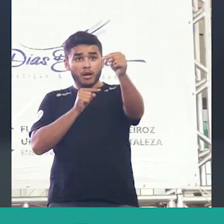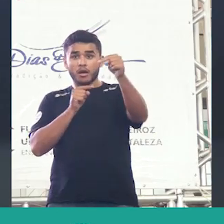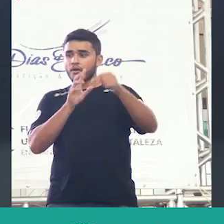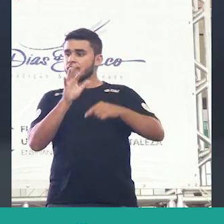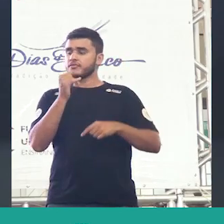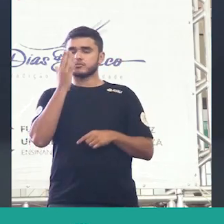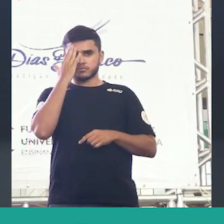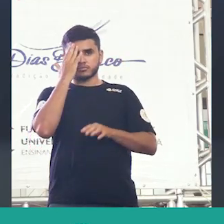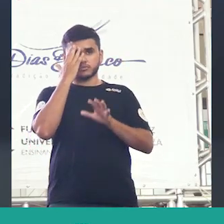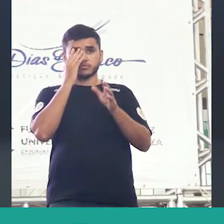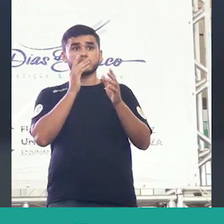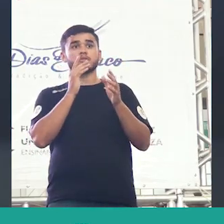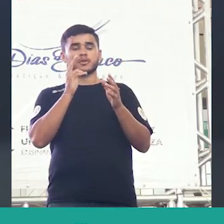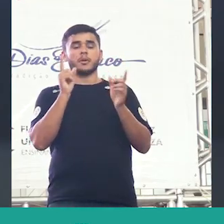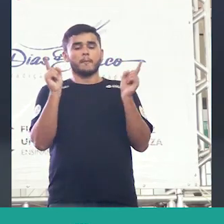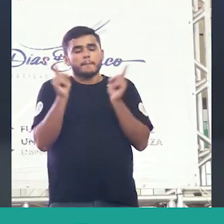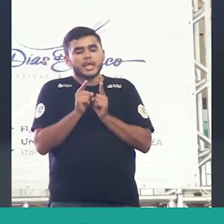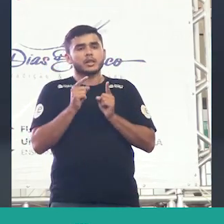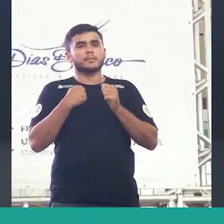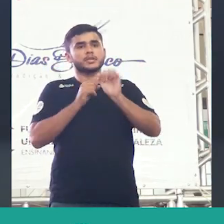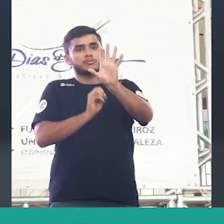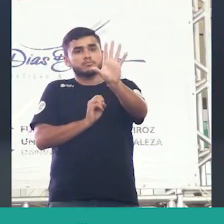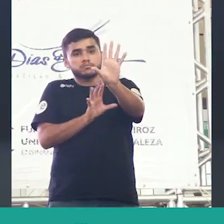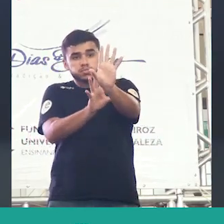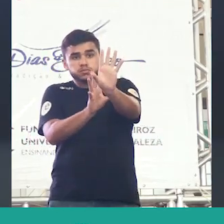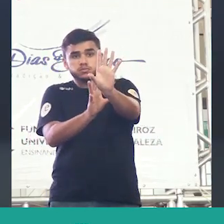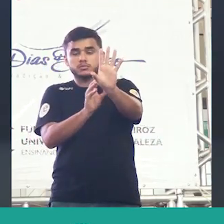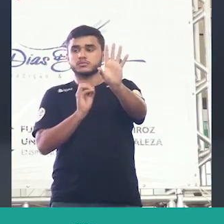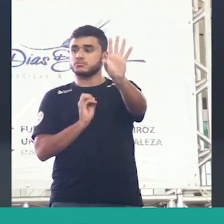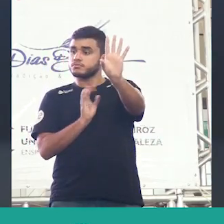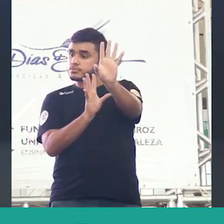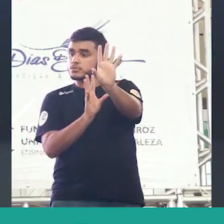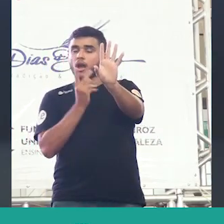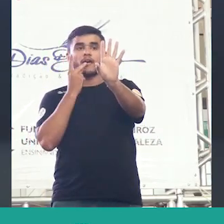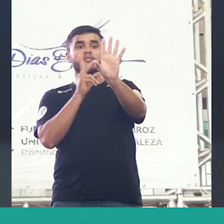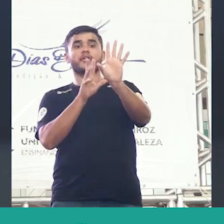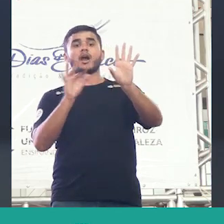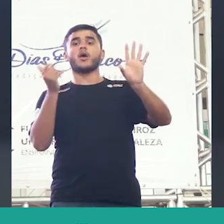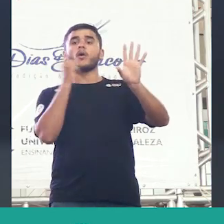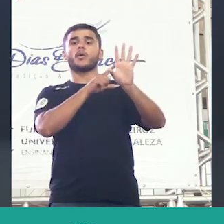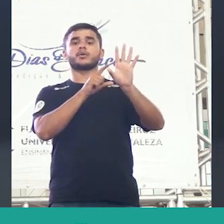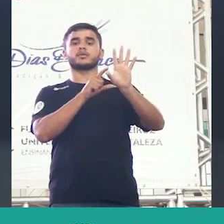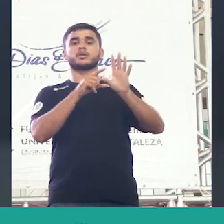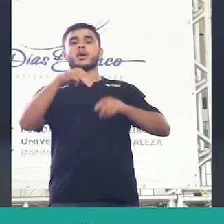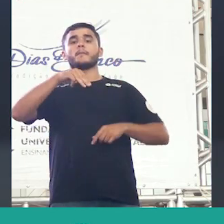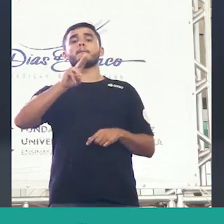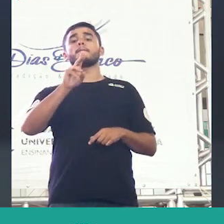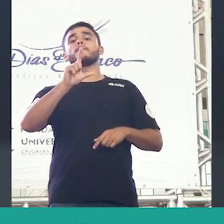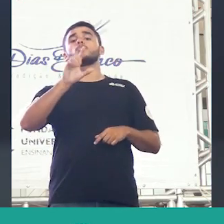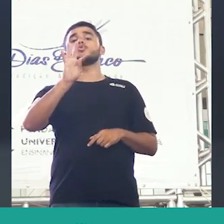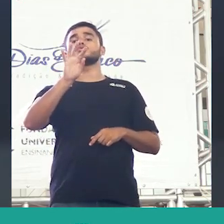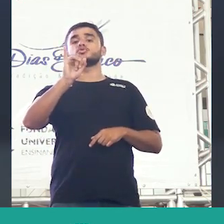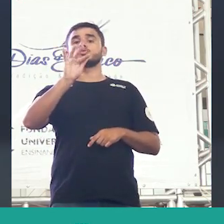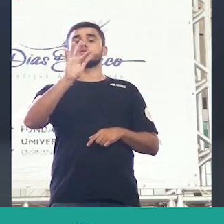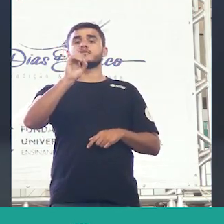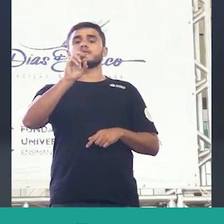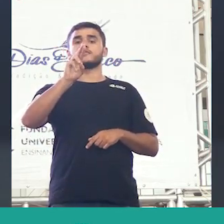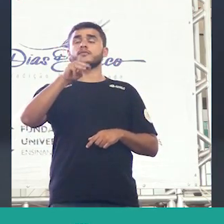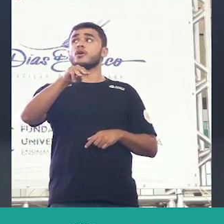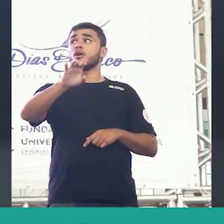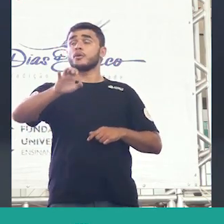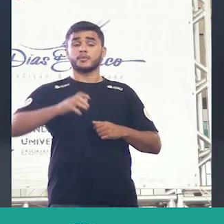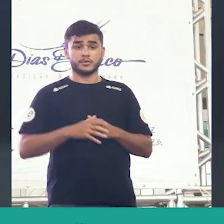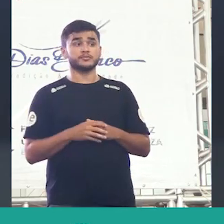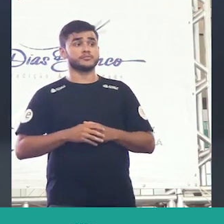em relação às dimensões da mão, verdadeiro. Por quê? Porque eu vou ter uma fonte de luz puntiforme. Ela só vai